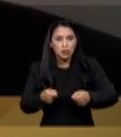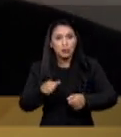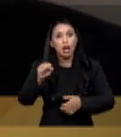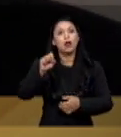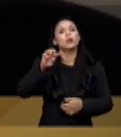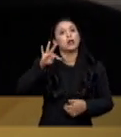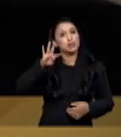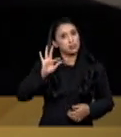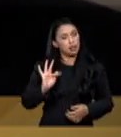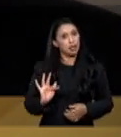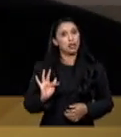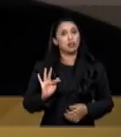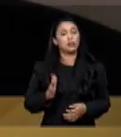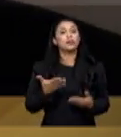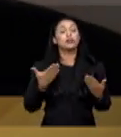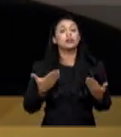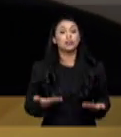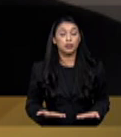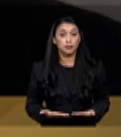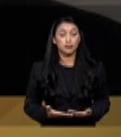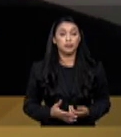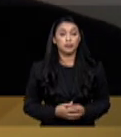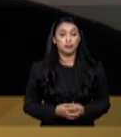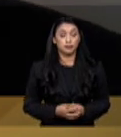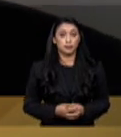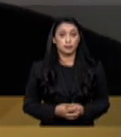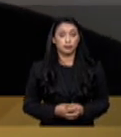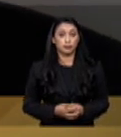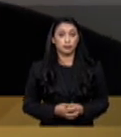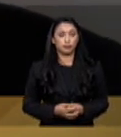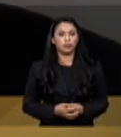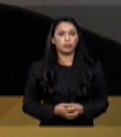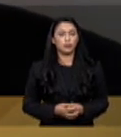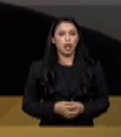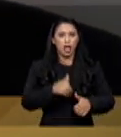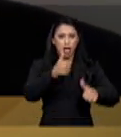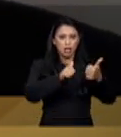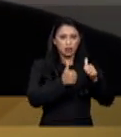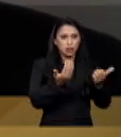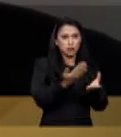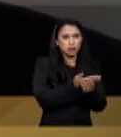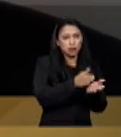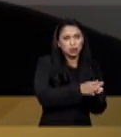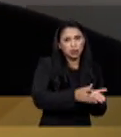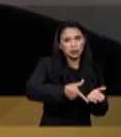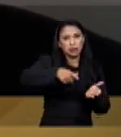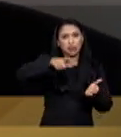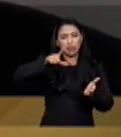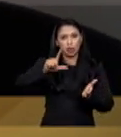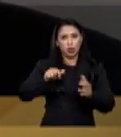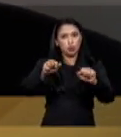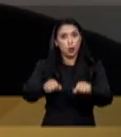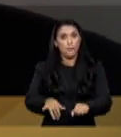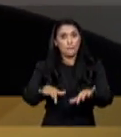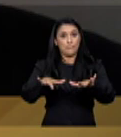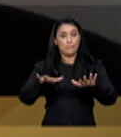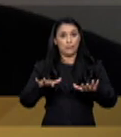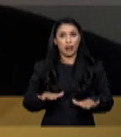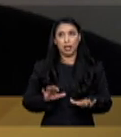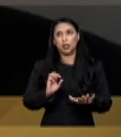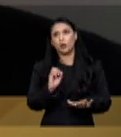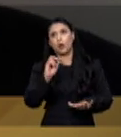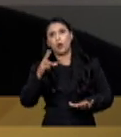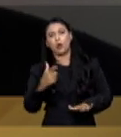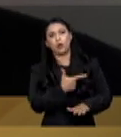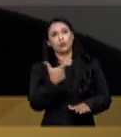Supremo Tribunal Federal, que, em precedentes firmados pelo Tribunal Pleno ou pela